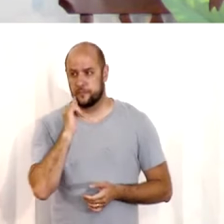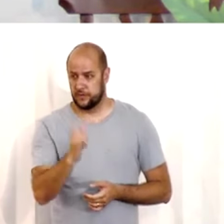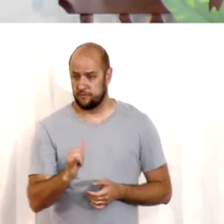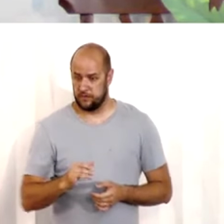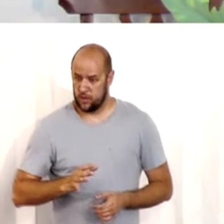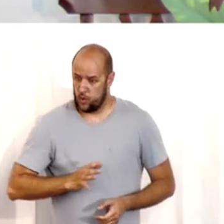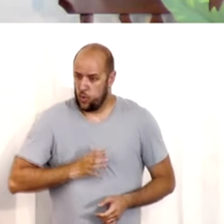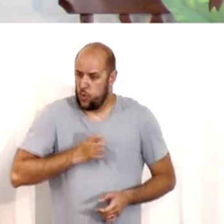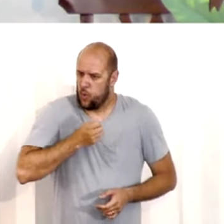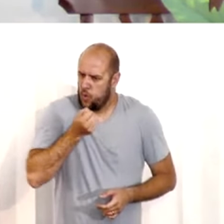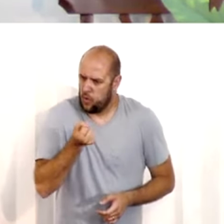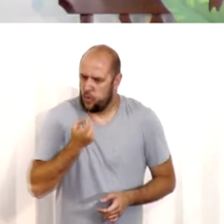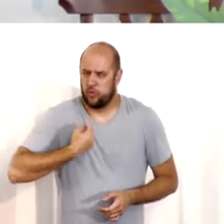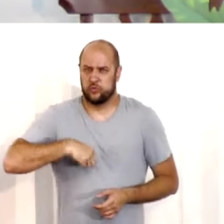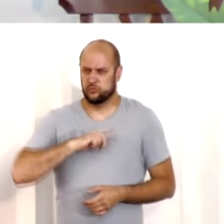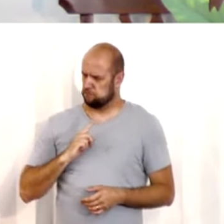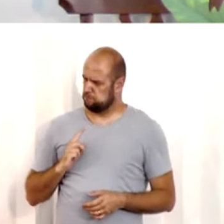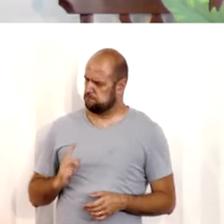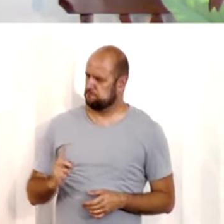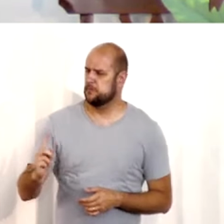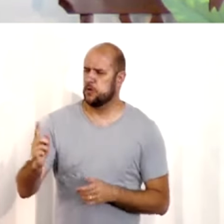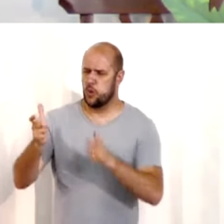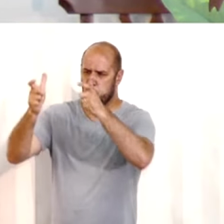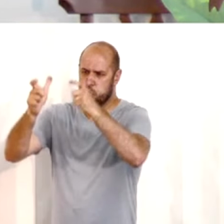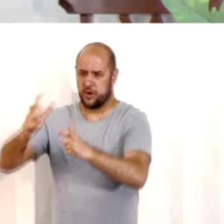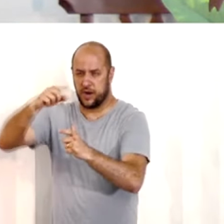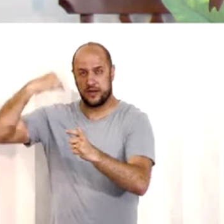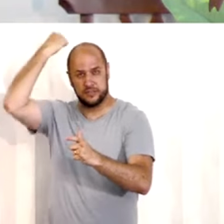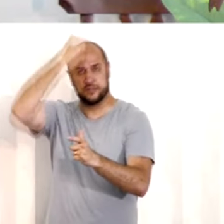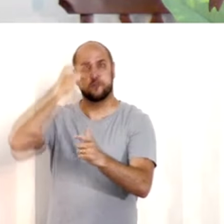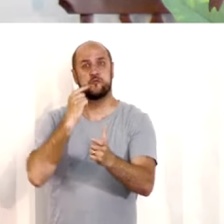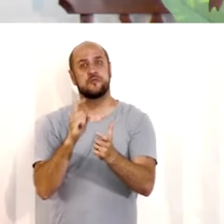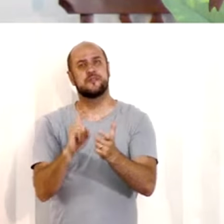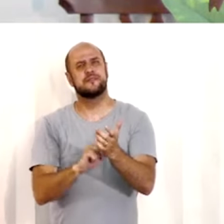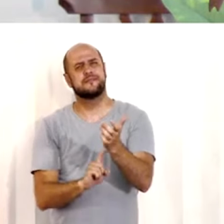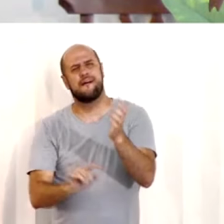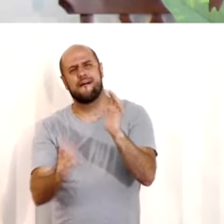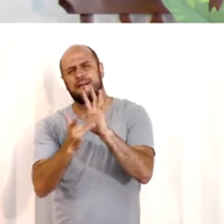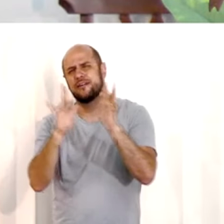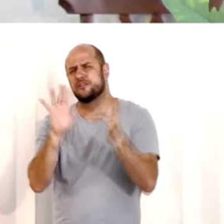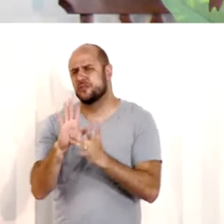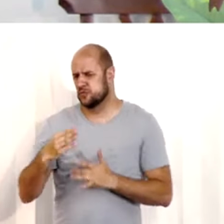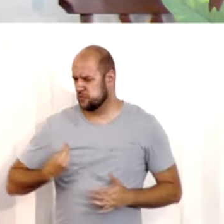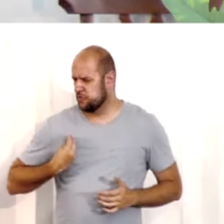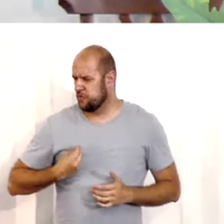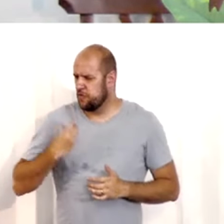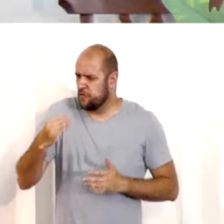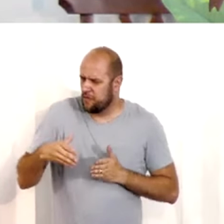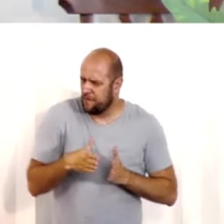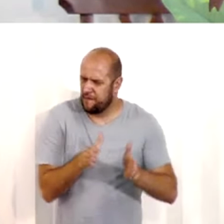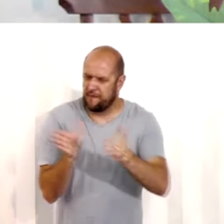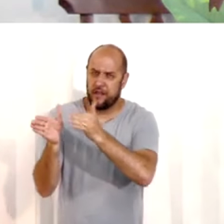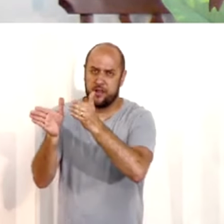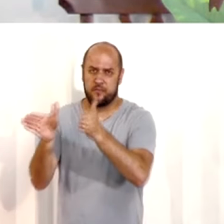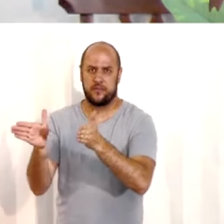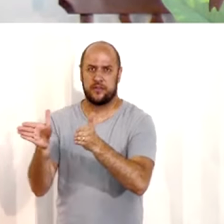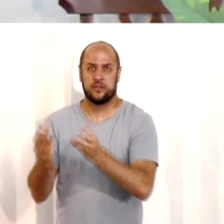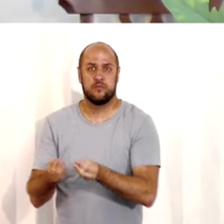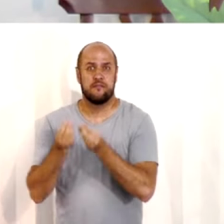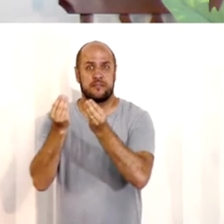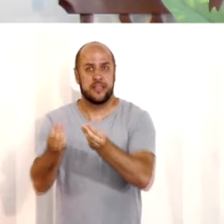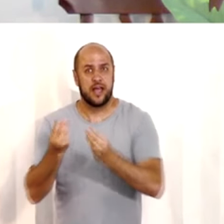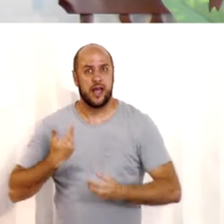para entrar no Santo dos Santos, pelo sangue de Jesus, pelo novo e vivo caminho, que ele nos consagrou pelo véu,